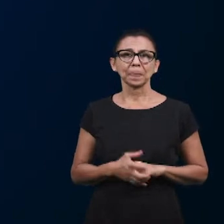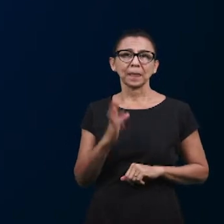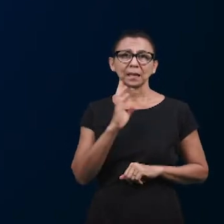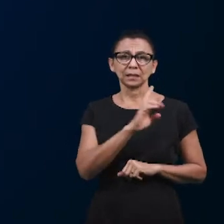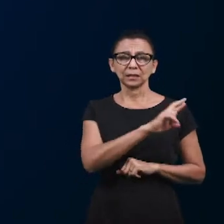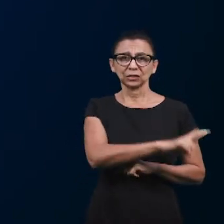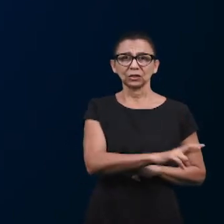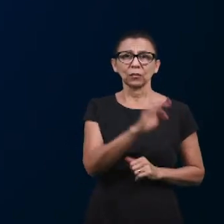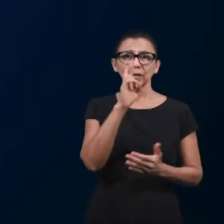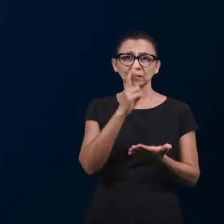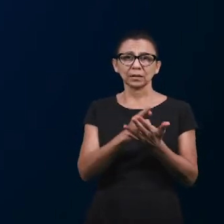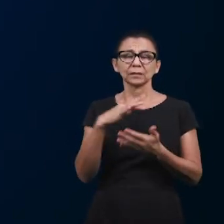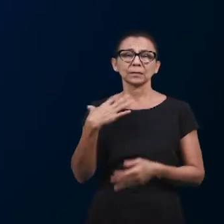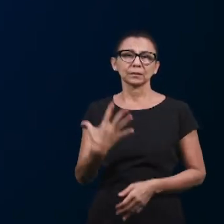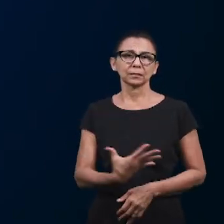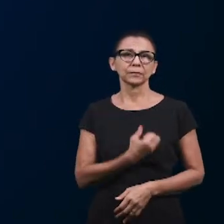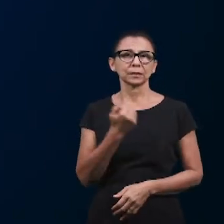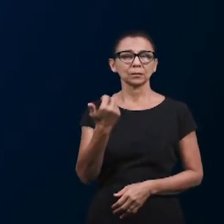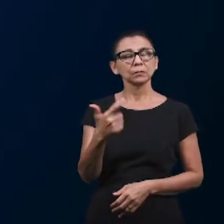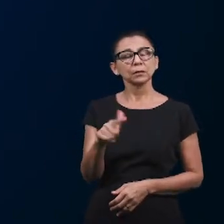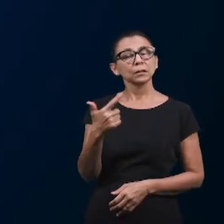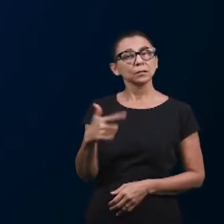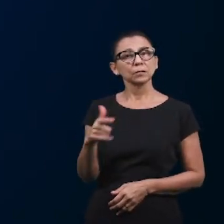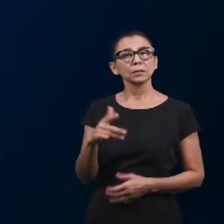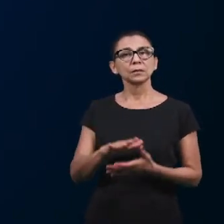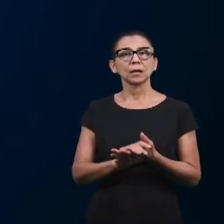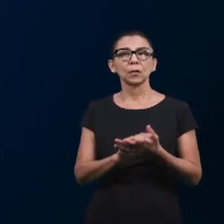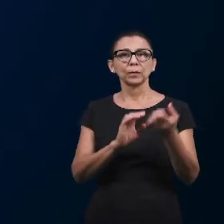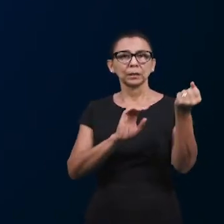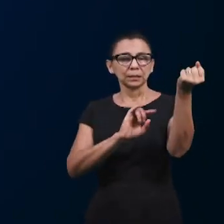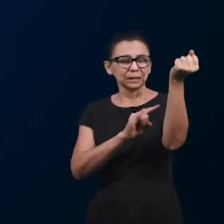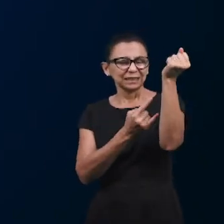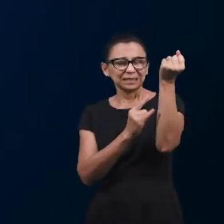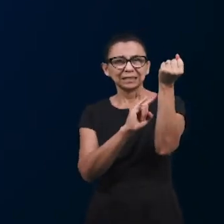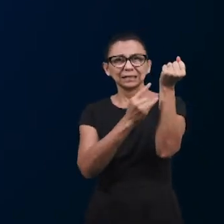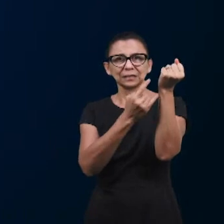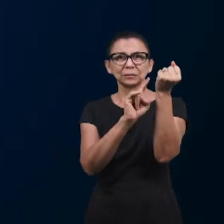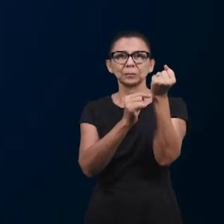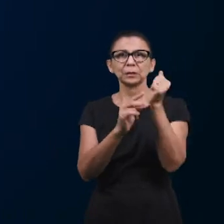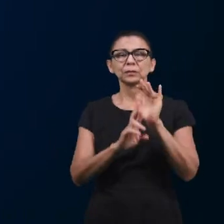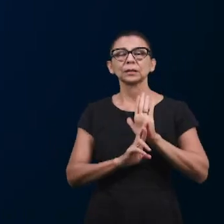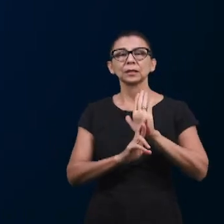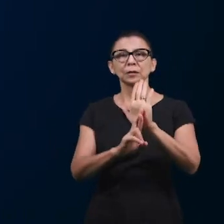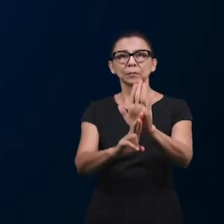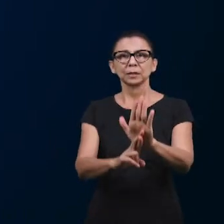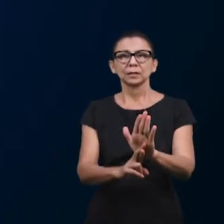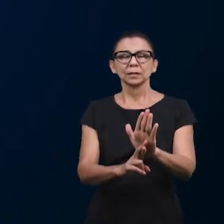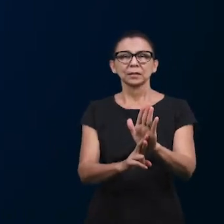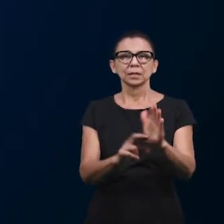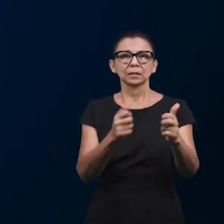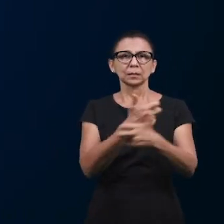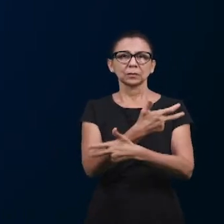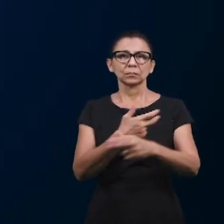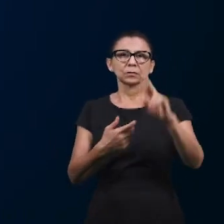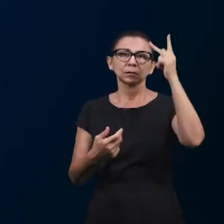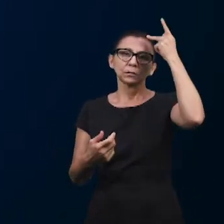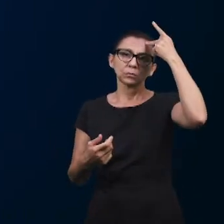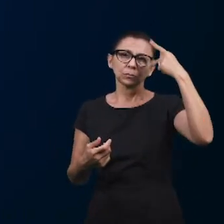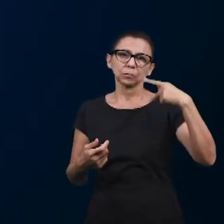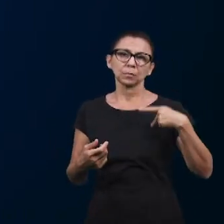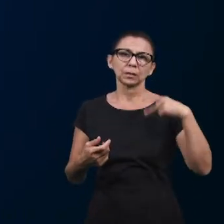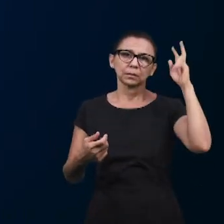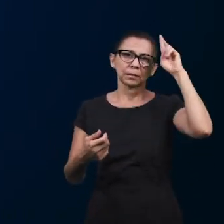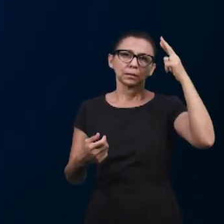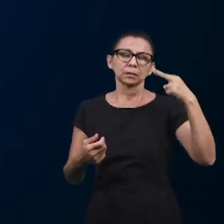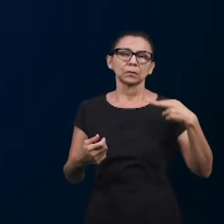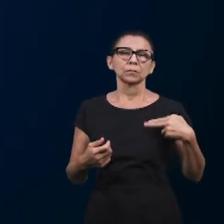os espinhos, eles falam daquilo que é o desejo da carne, aquilo que é as coisas dessa vida que sufocaram a